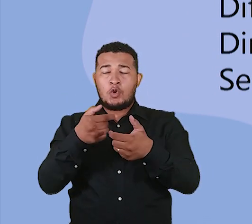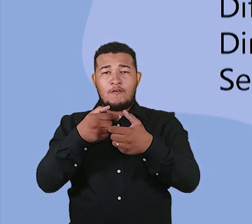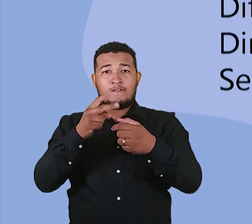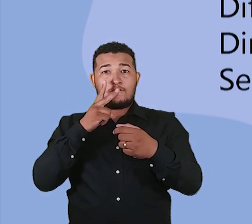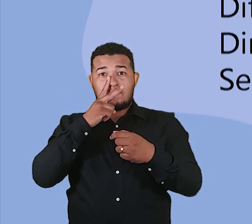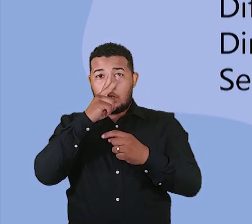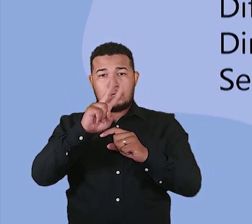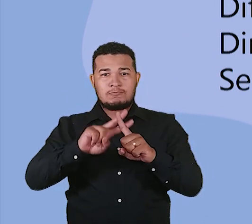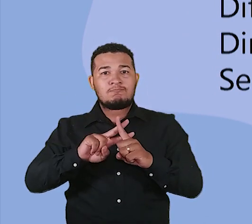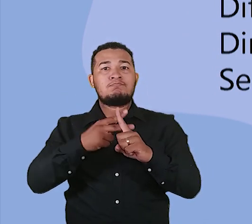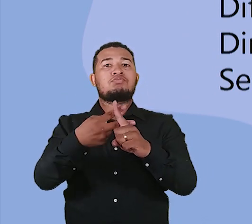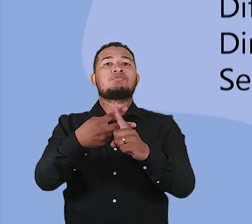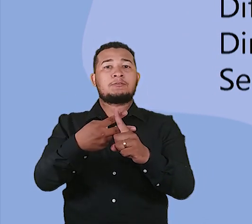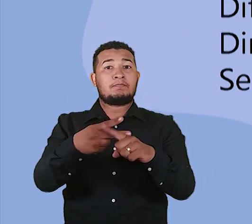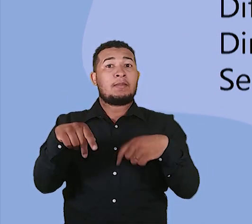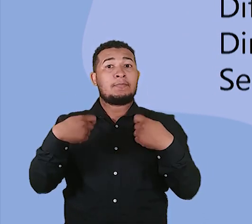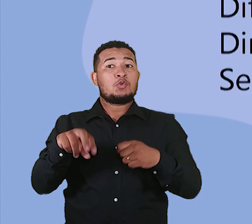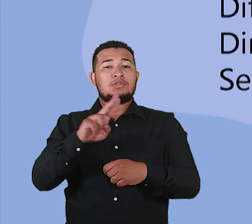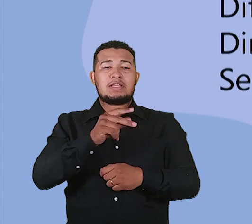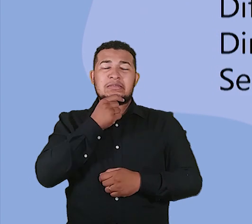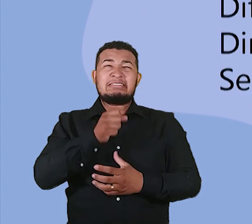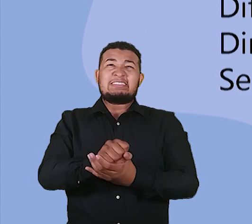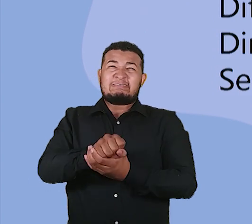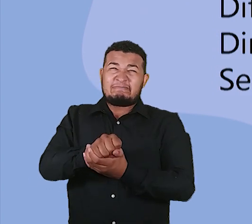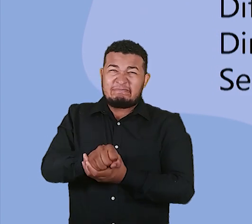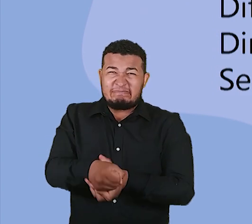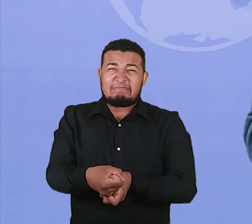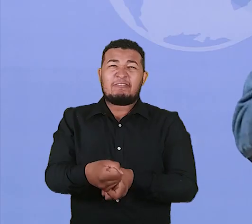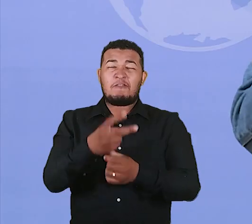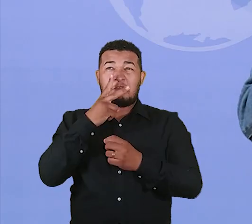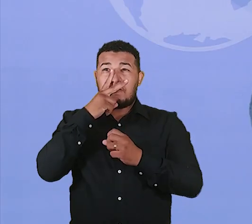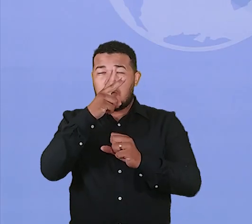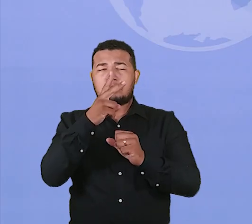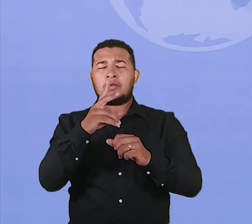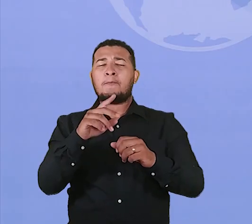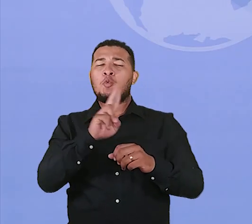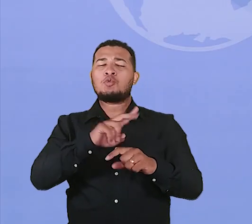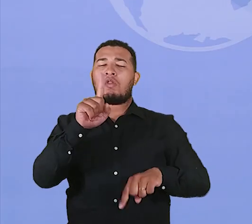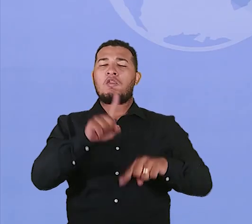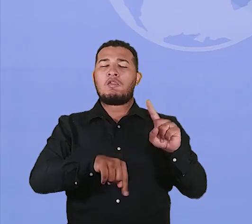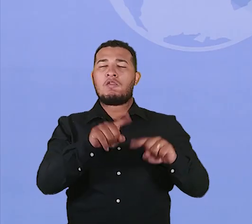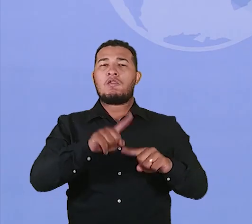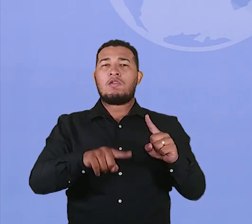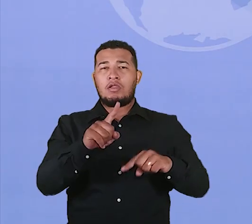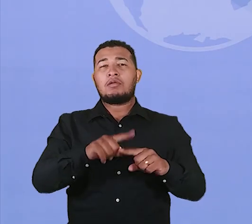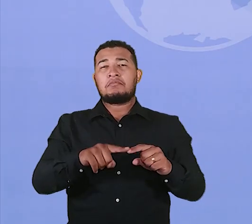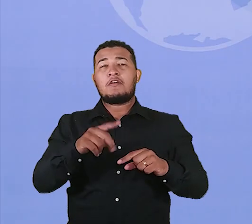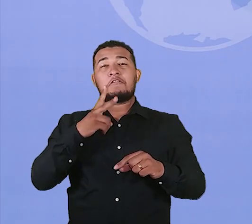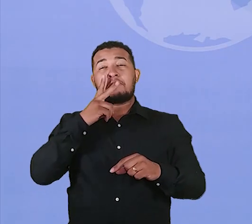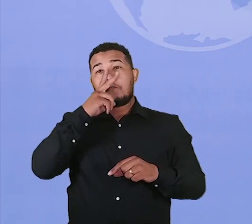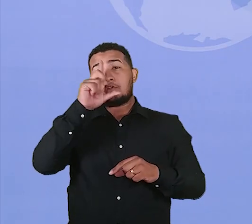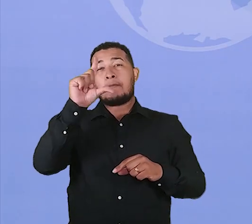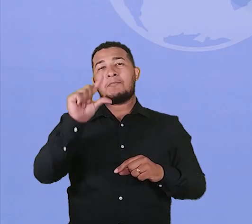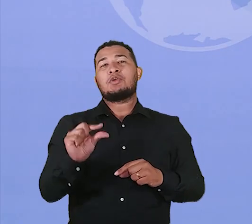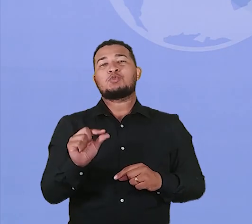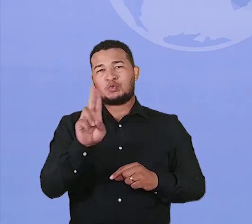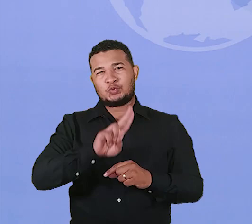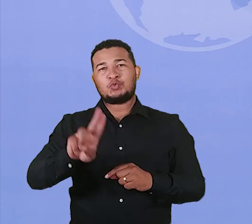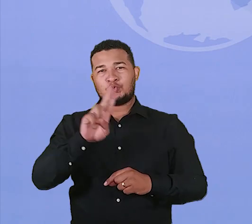multiplicar uma força precisamos fazer bem menos posto que se fosse sem áudio você vai fazer alguma atividade